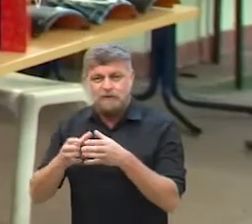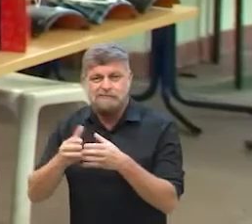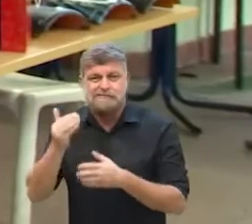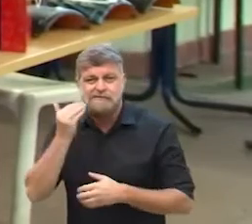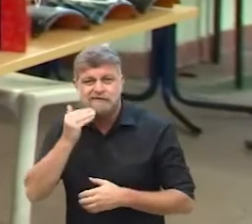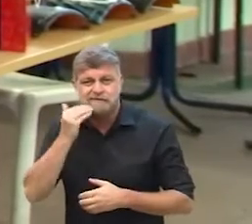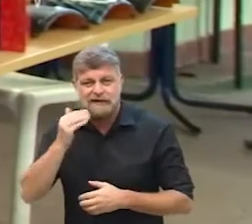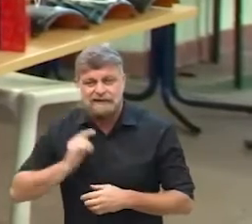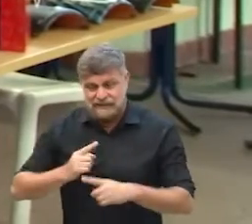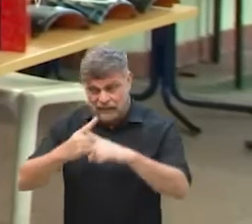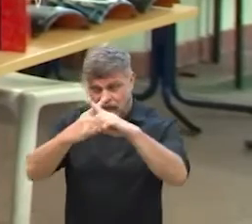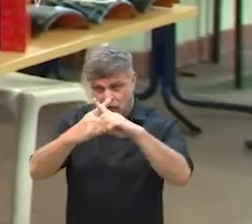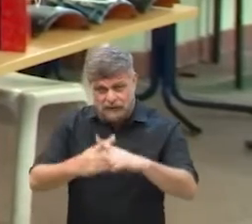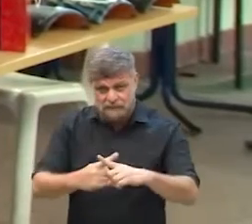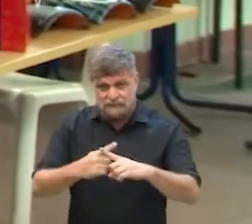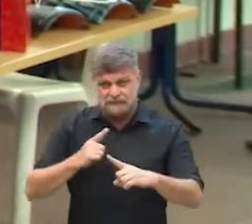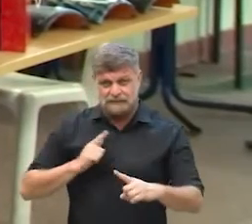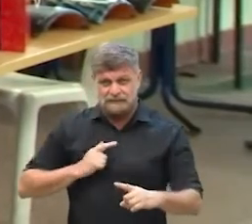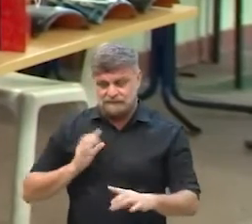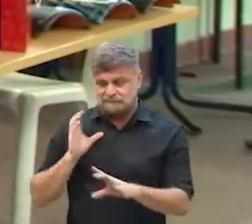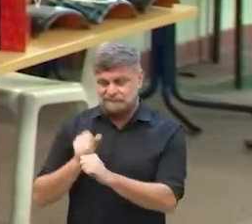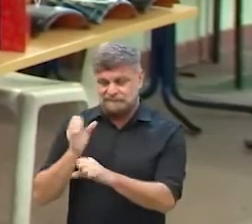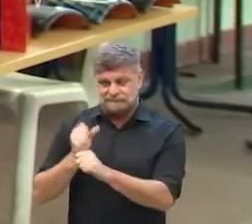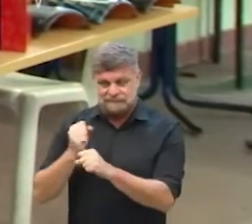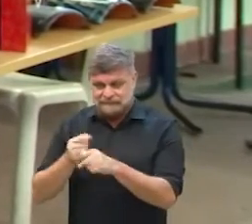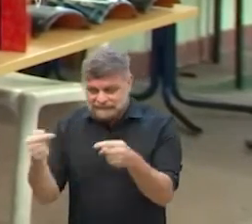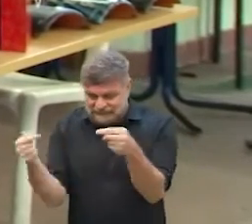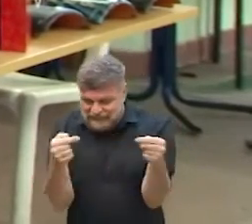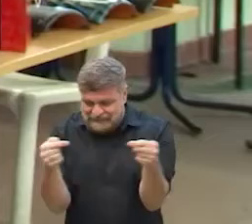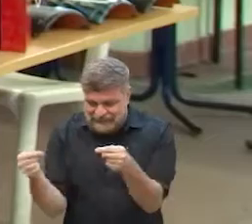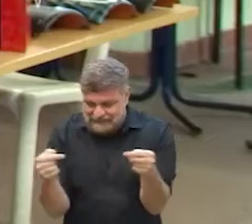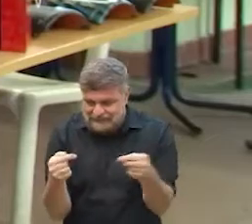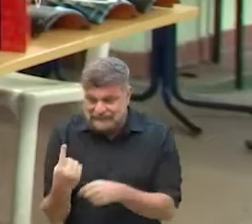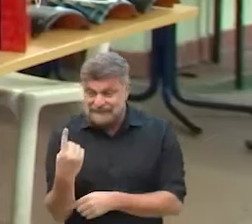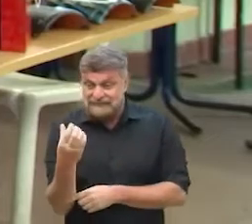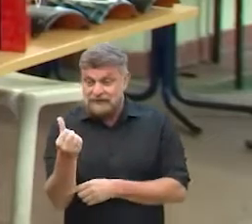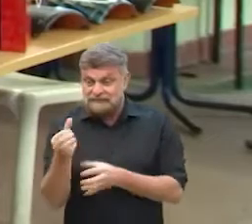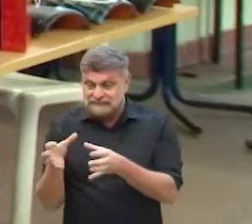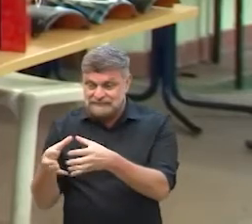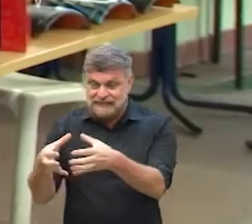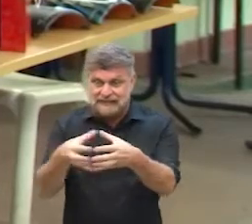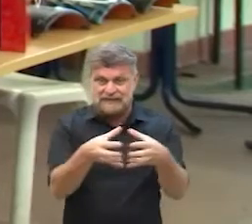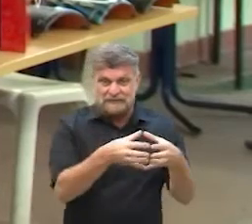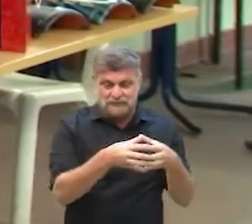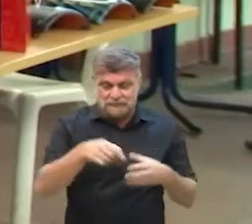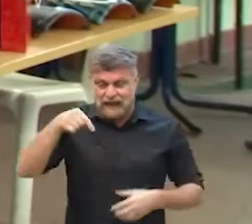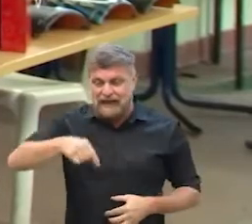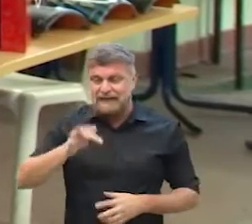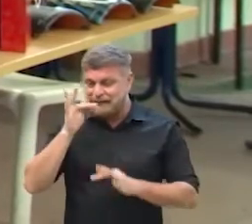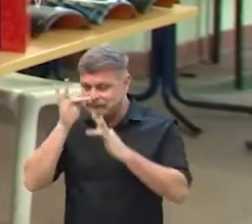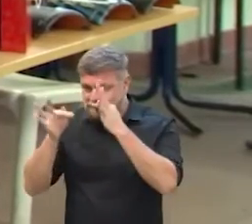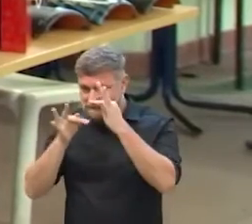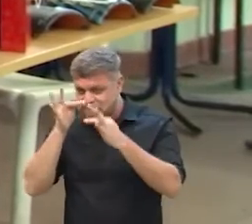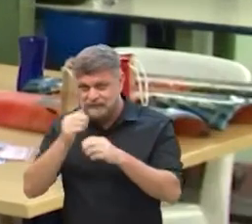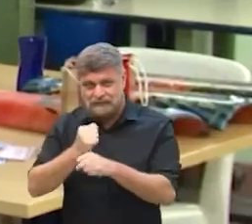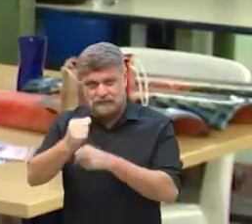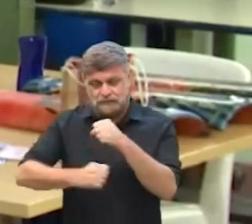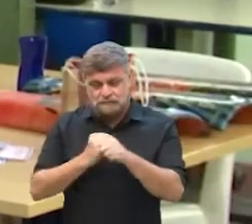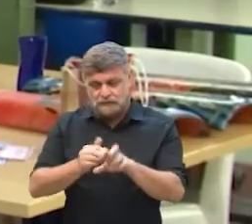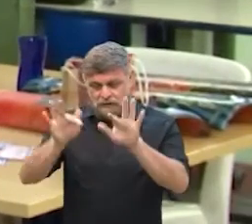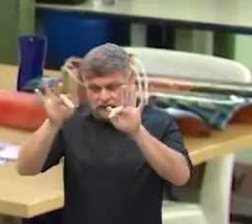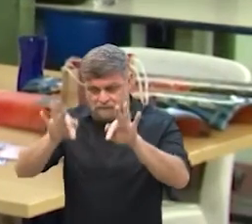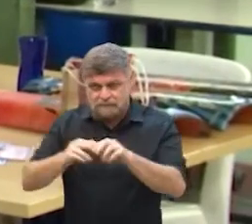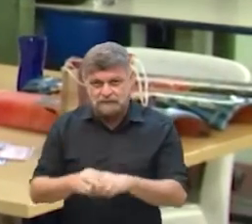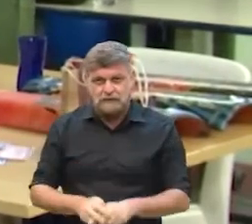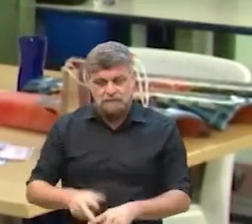o grupo fale. E existe um campeonato também, que essas somas de pontos são disputados entre os 16 grupos que tem aqui no Primavera. Então, no